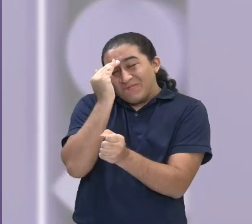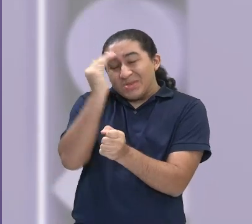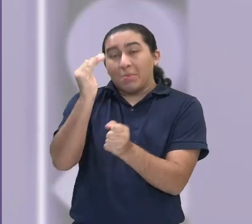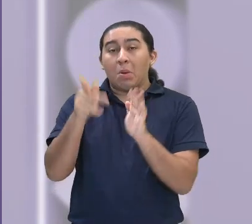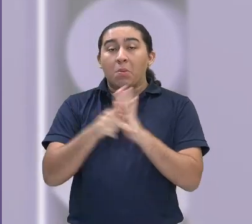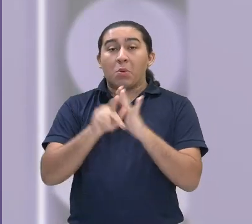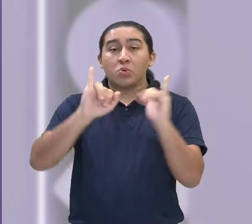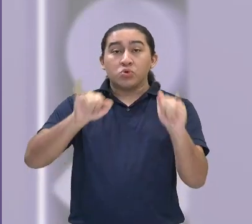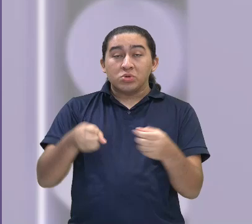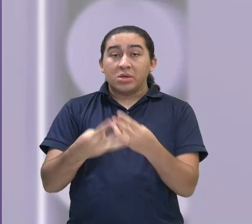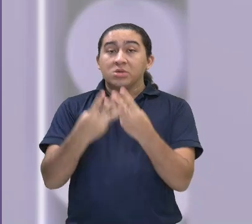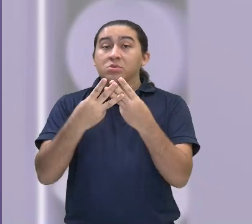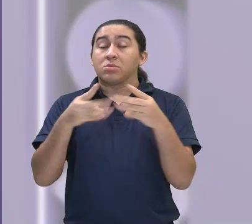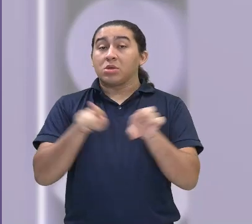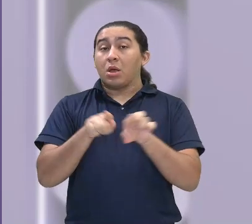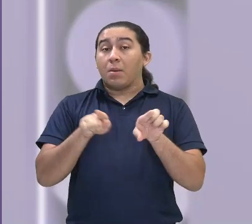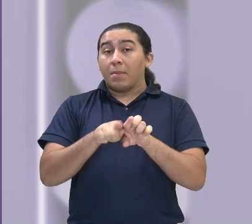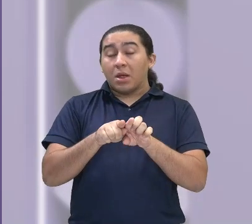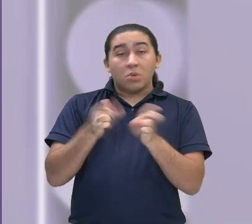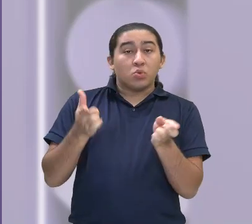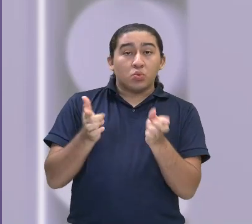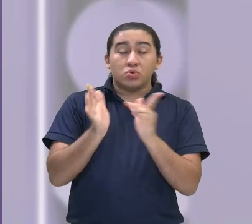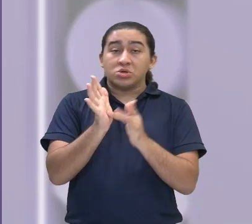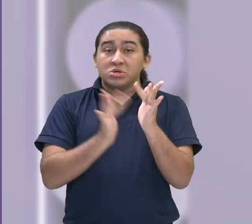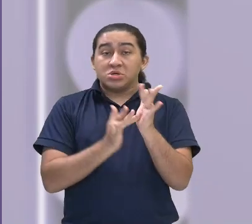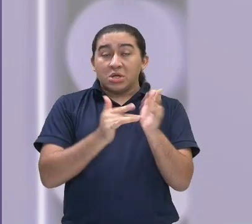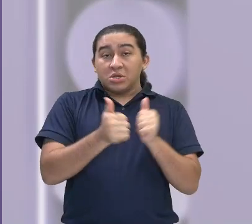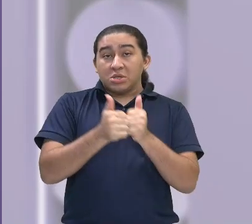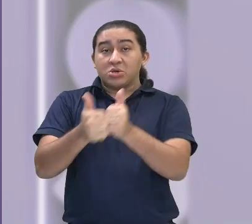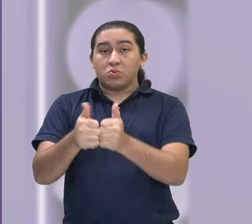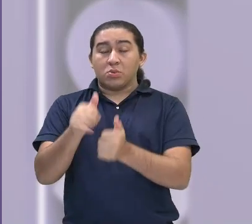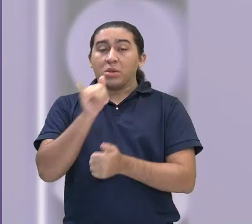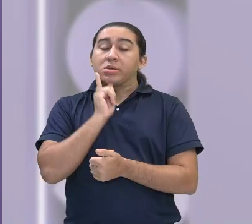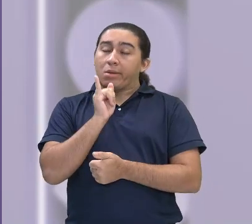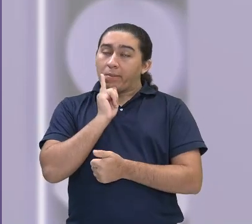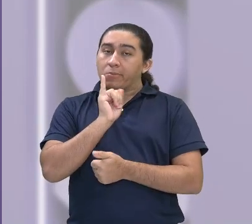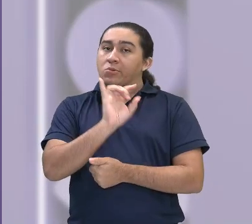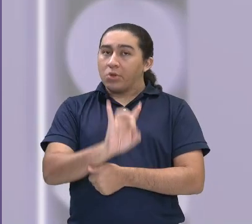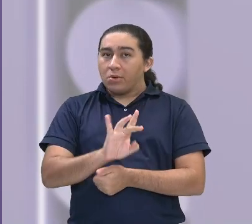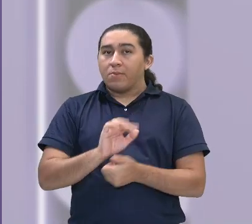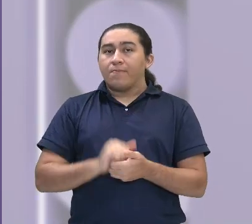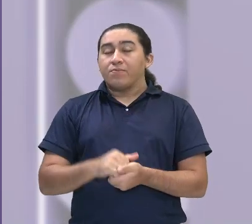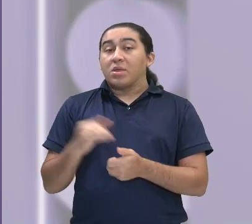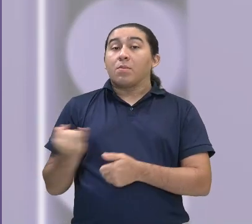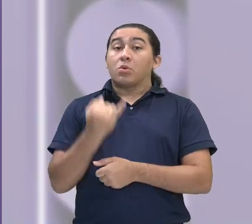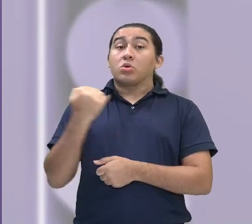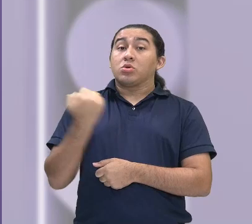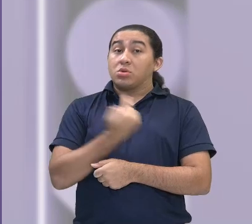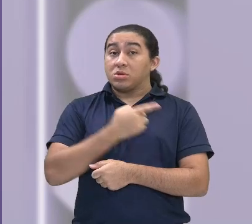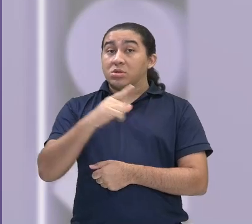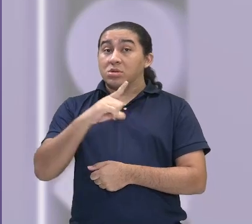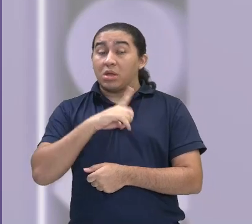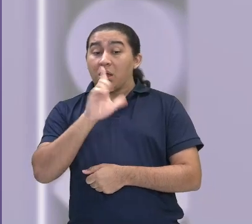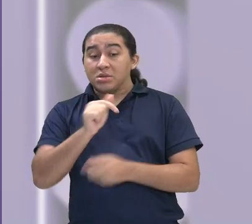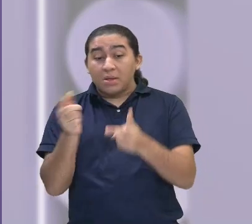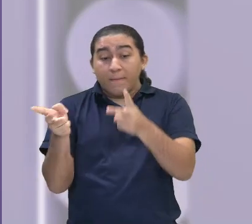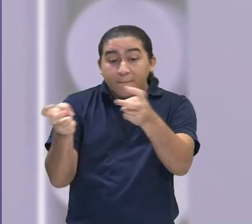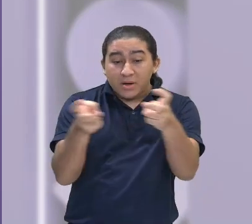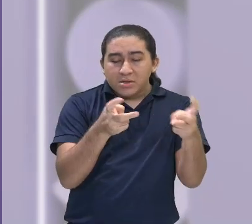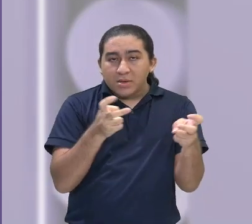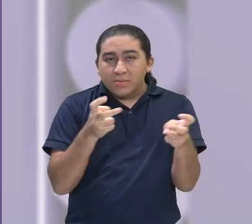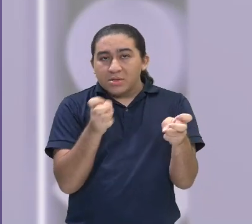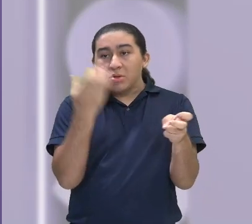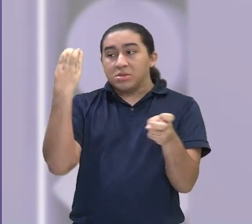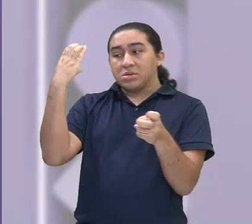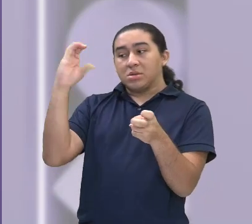do cristianismo, por exemplo, né? E é importante a gente ter essa percepção um pouco mais